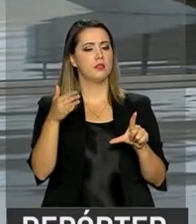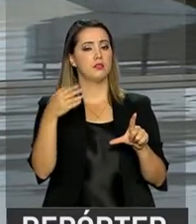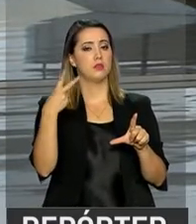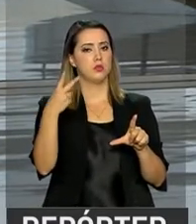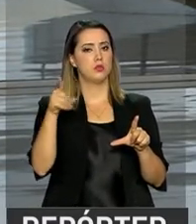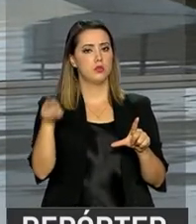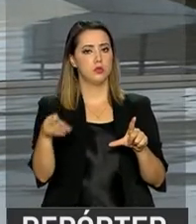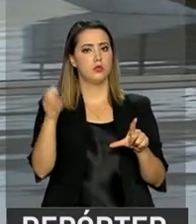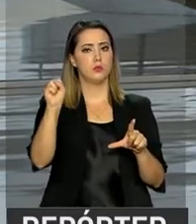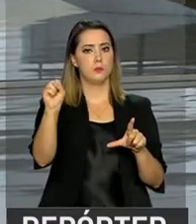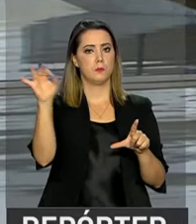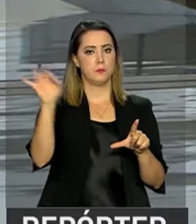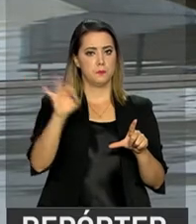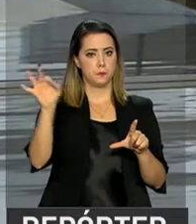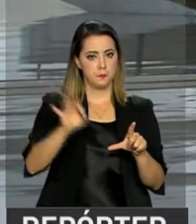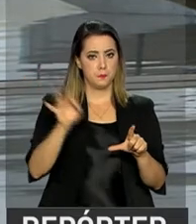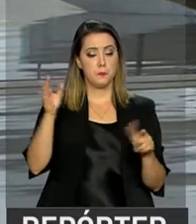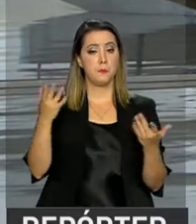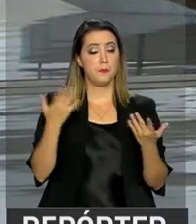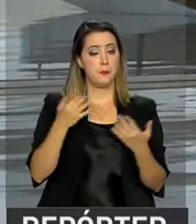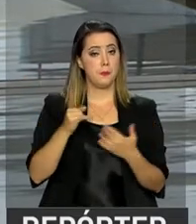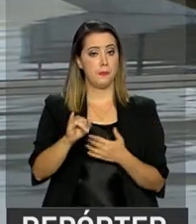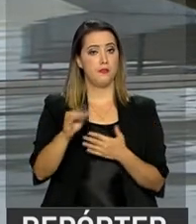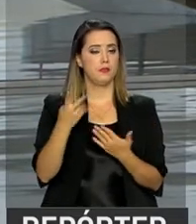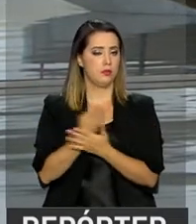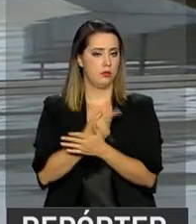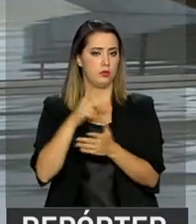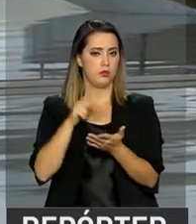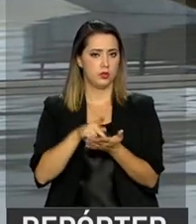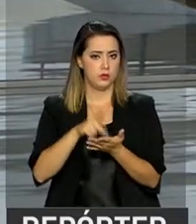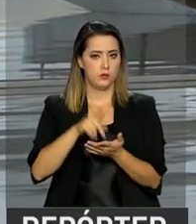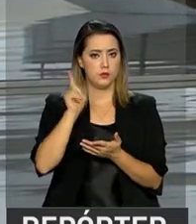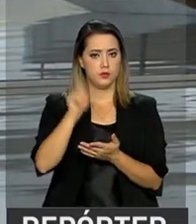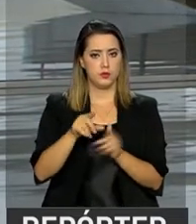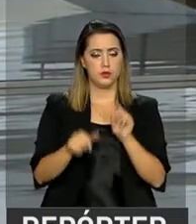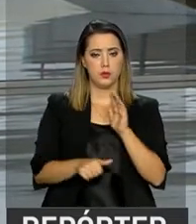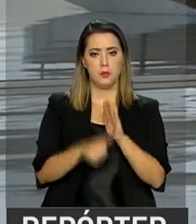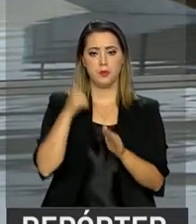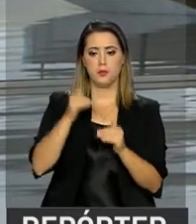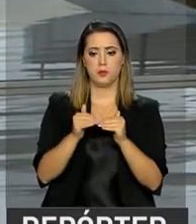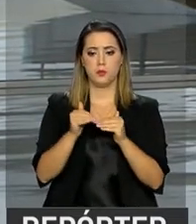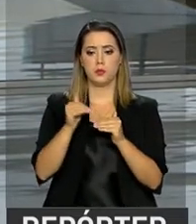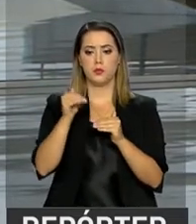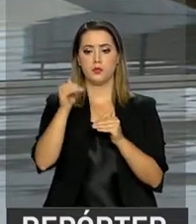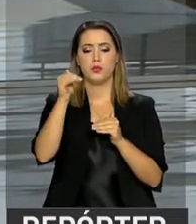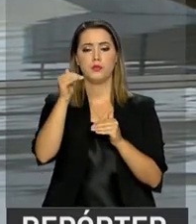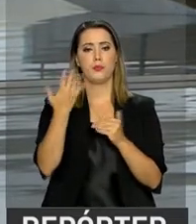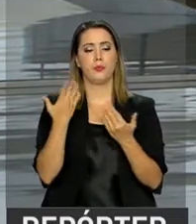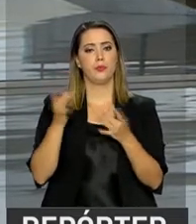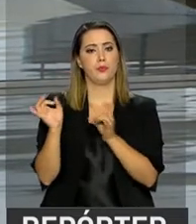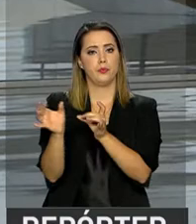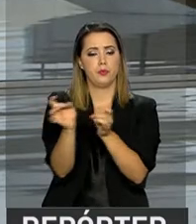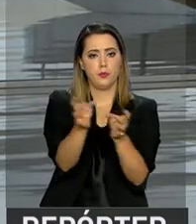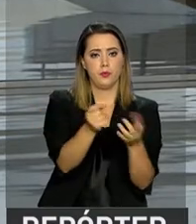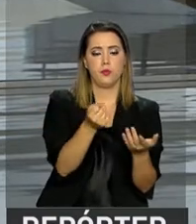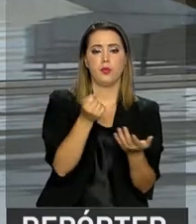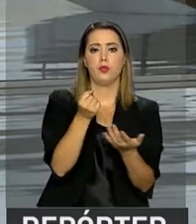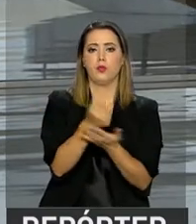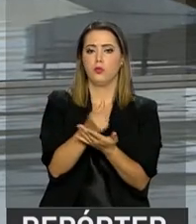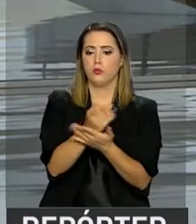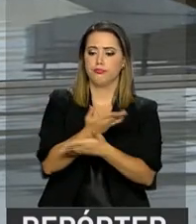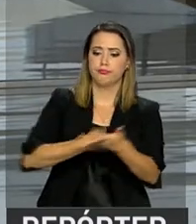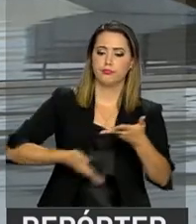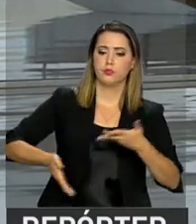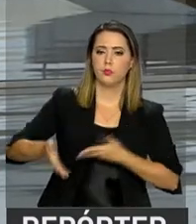2,8 por cento caso isso se confirme é o primeiro crescimento no comércio varejista de bens